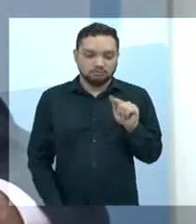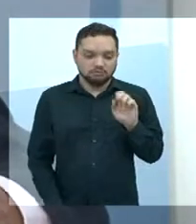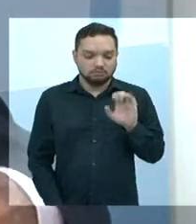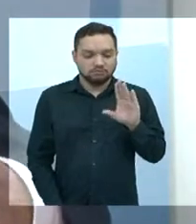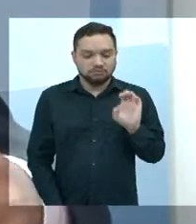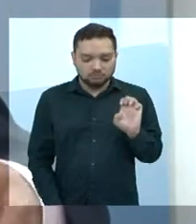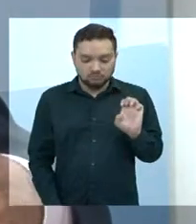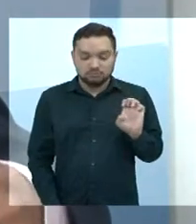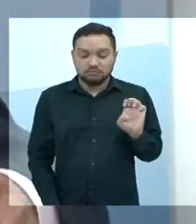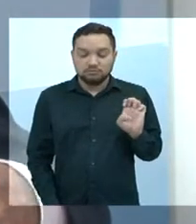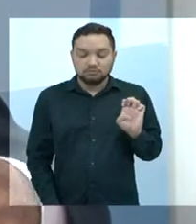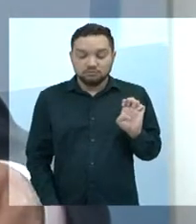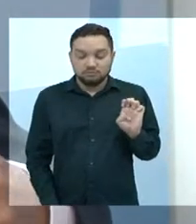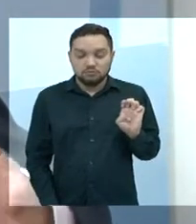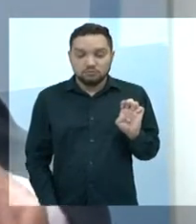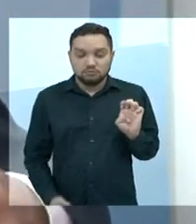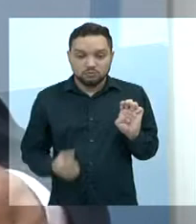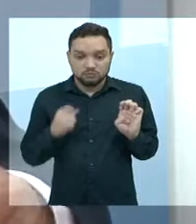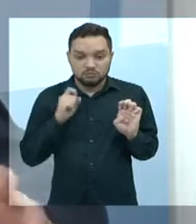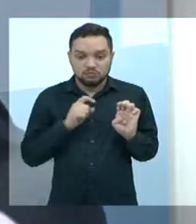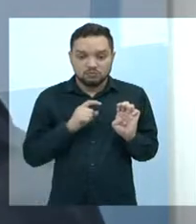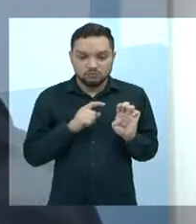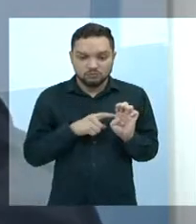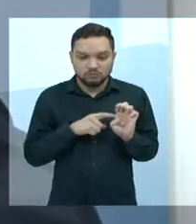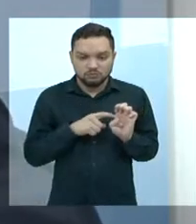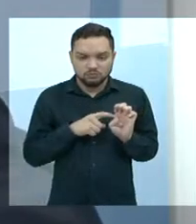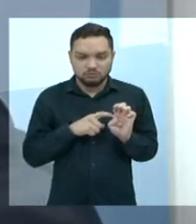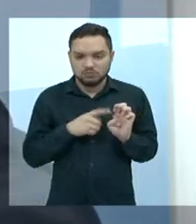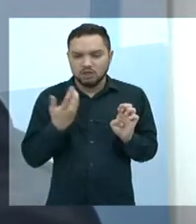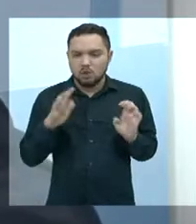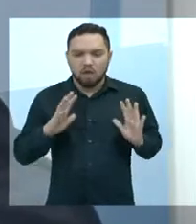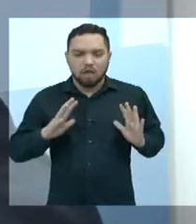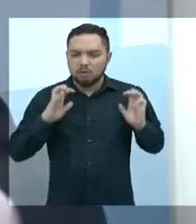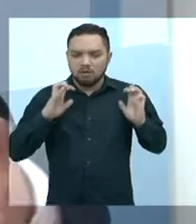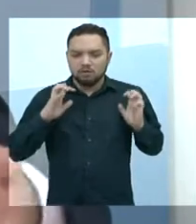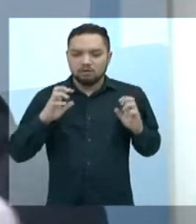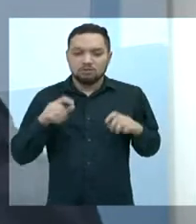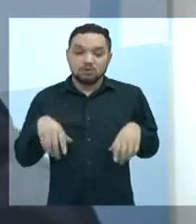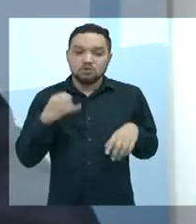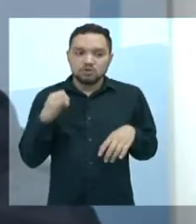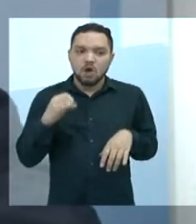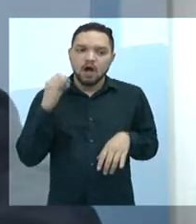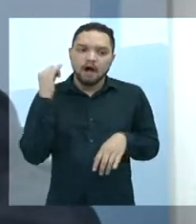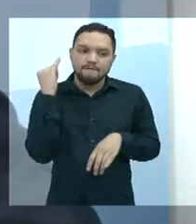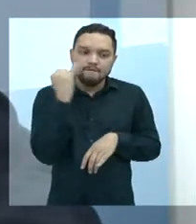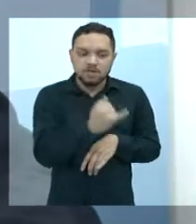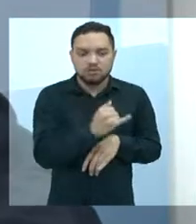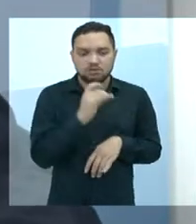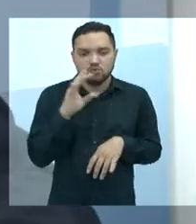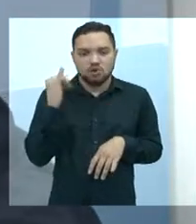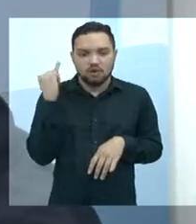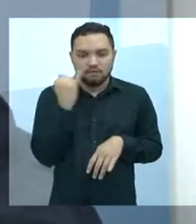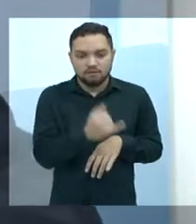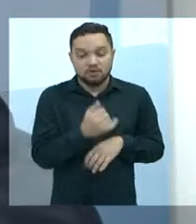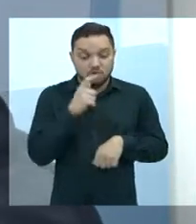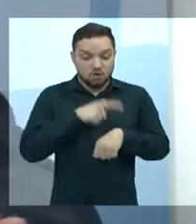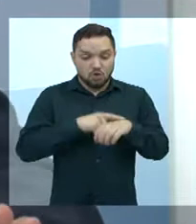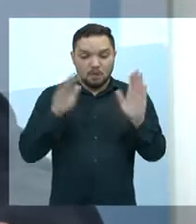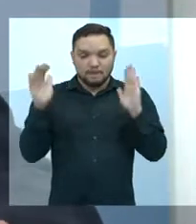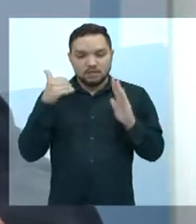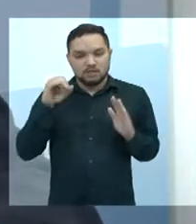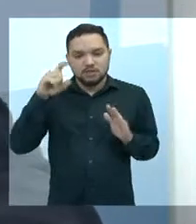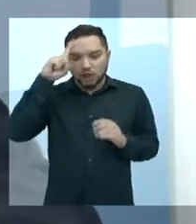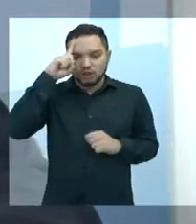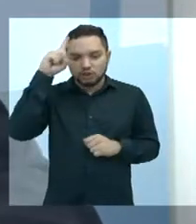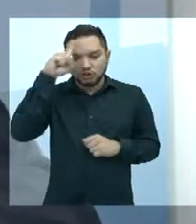não foi assim um embate, mas foi alertando a CAGES que a CAGES poderia, num prazo de 10 dias, ela fazer no